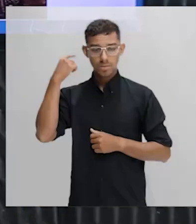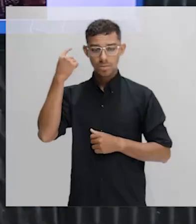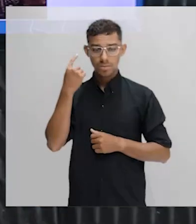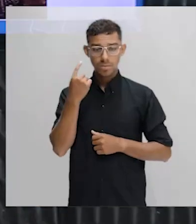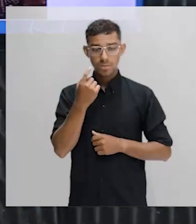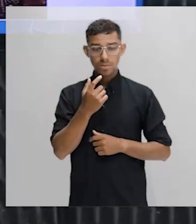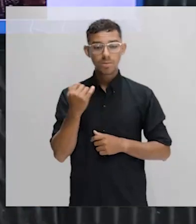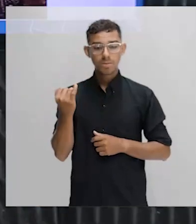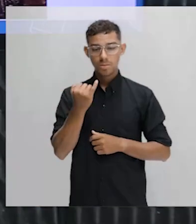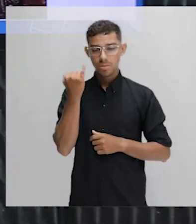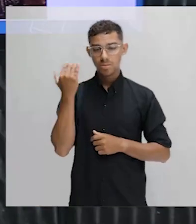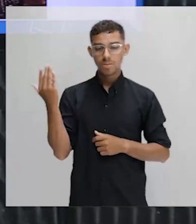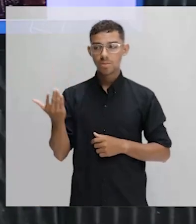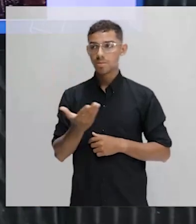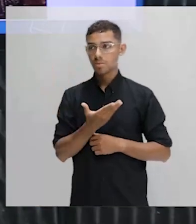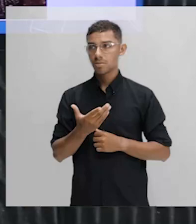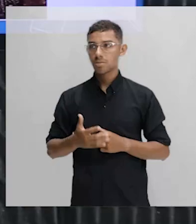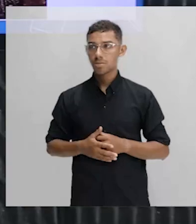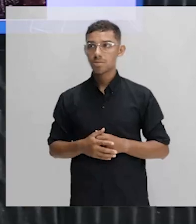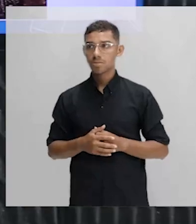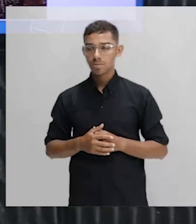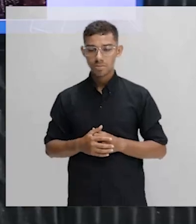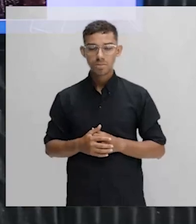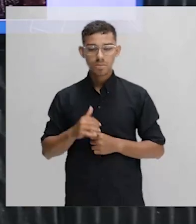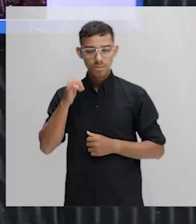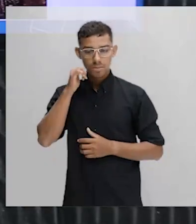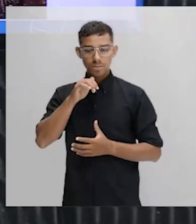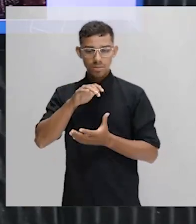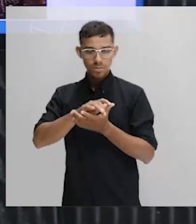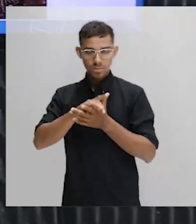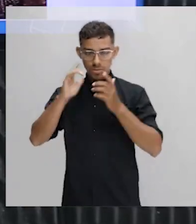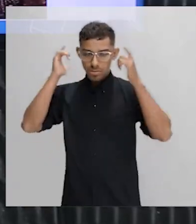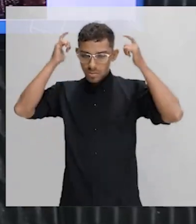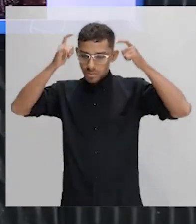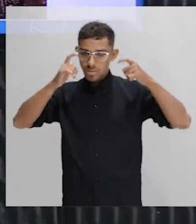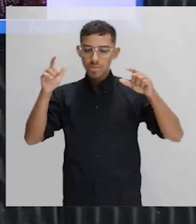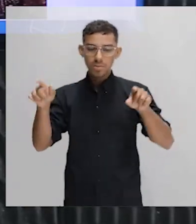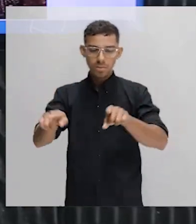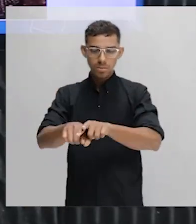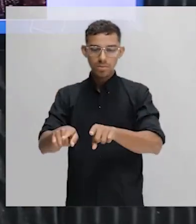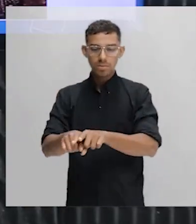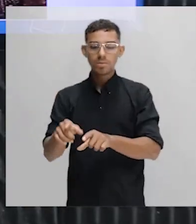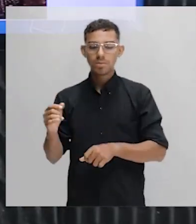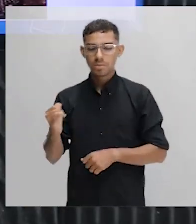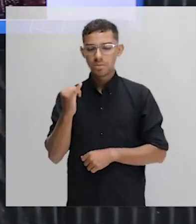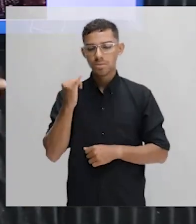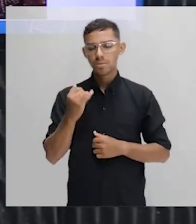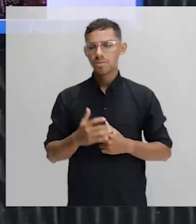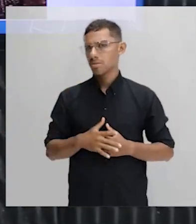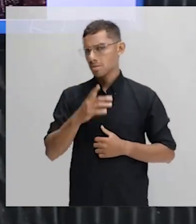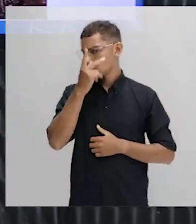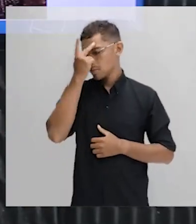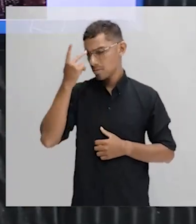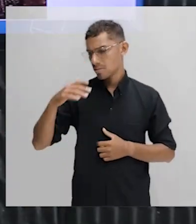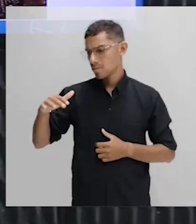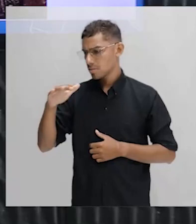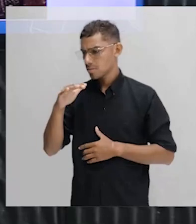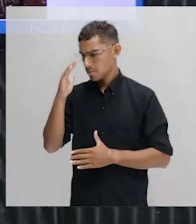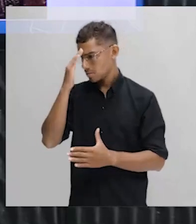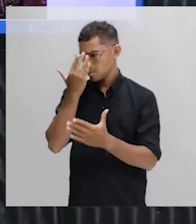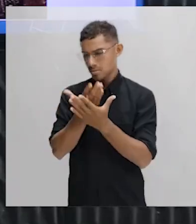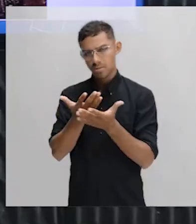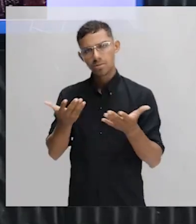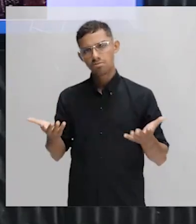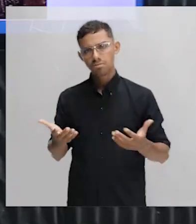que ele é uma figura sagrada. Olha a cabeça da esposa dele com a coroa para dizer que ela tem nível de importância. Como é que o povo não vai acreditar num negócio desse naquela